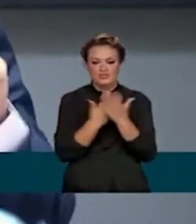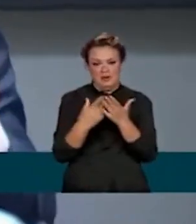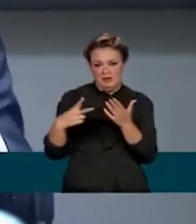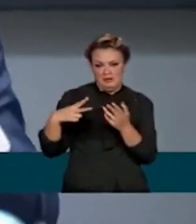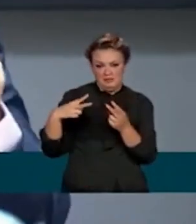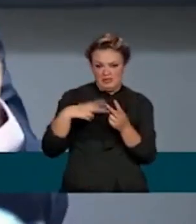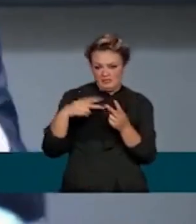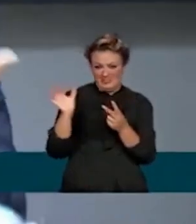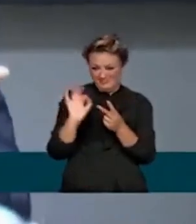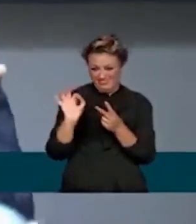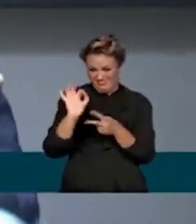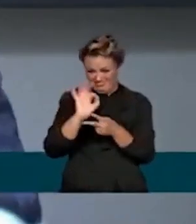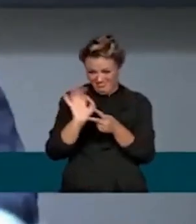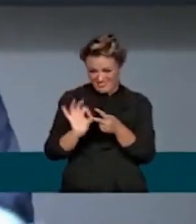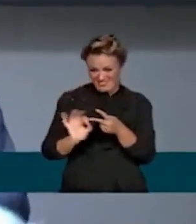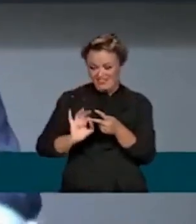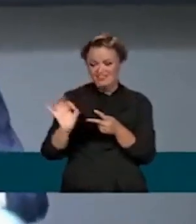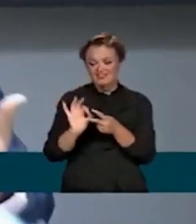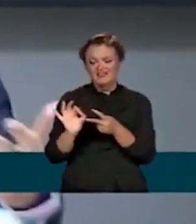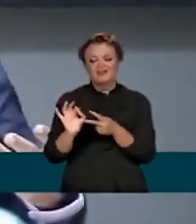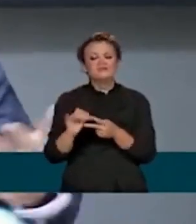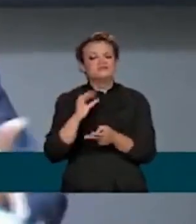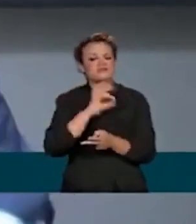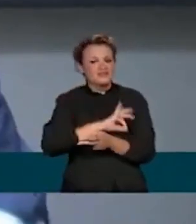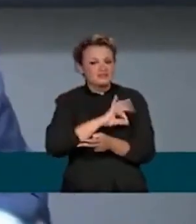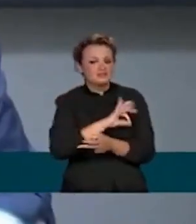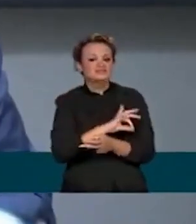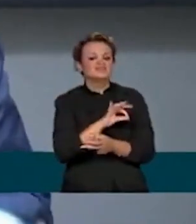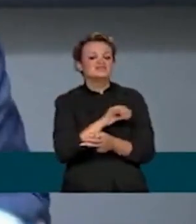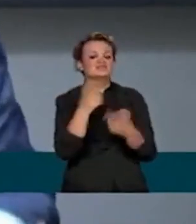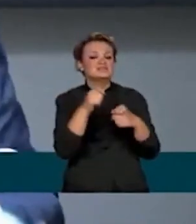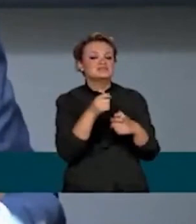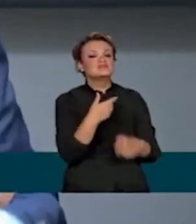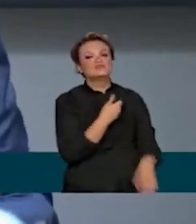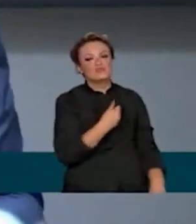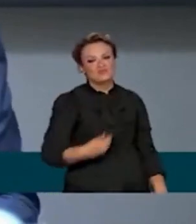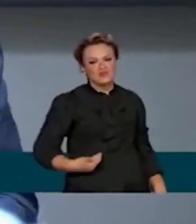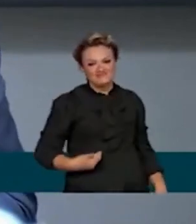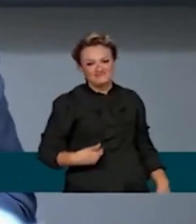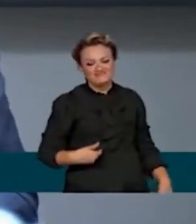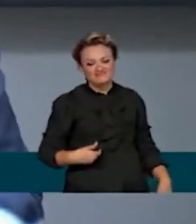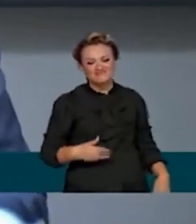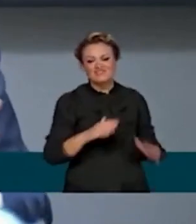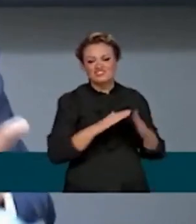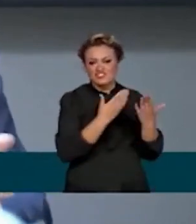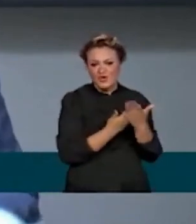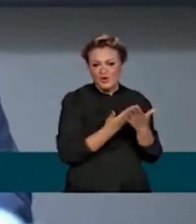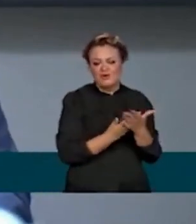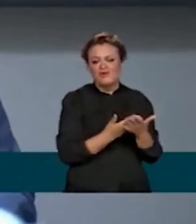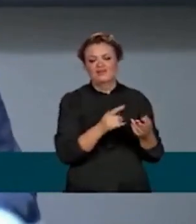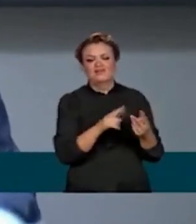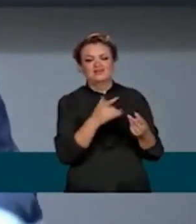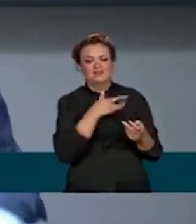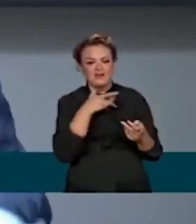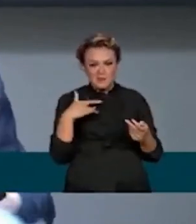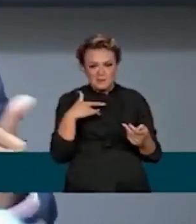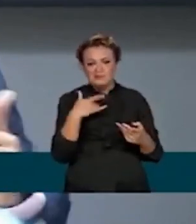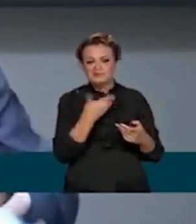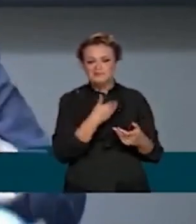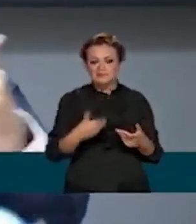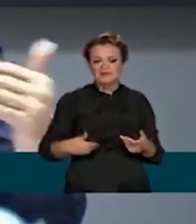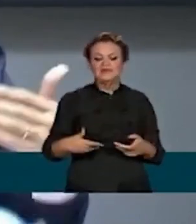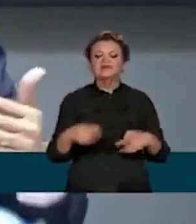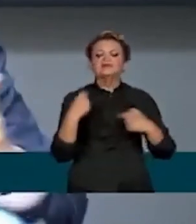no pacote de medidas que o governo enviará o congresso no segundo semestre atualmente esses Fundos só são taxados